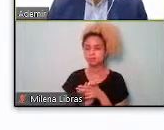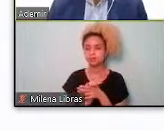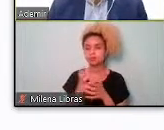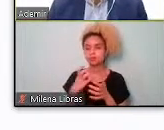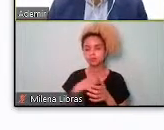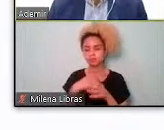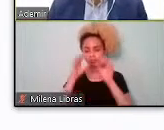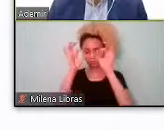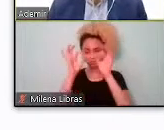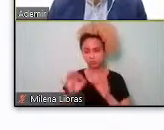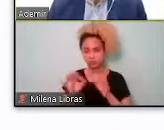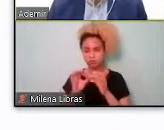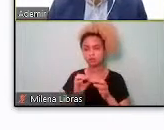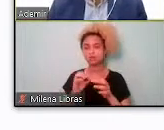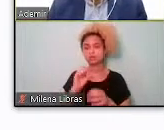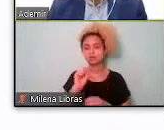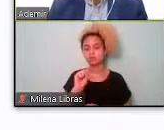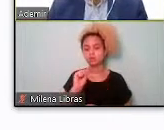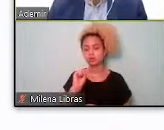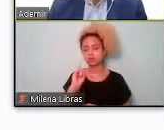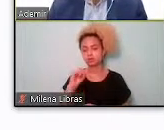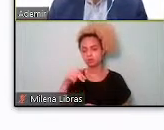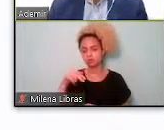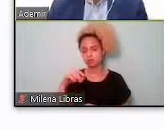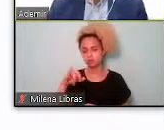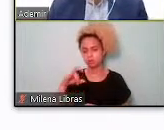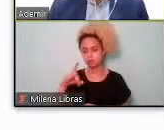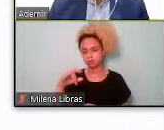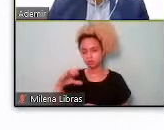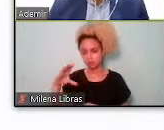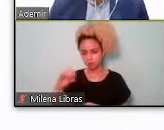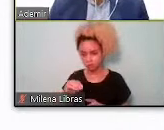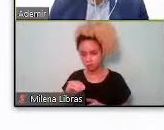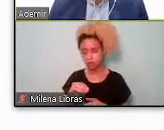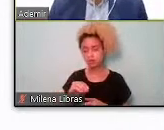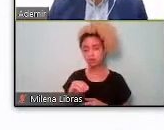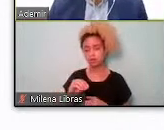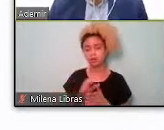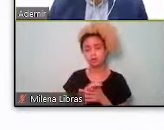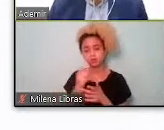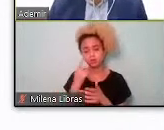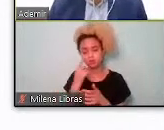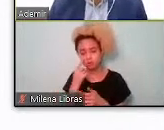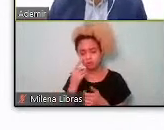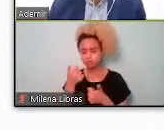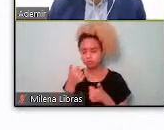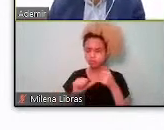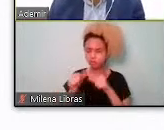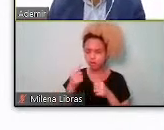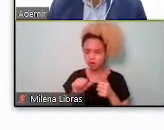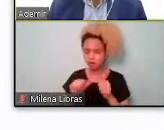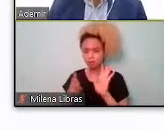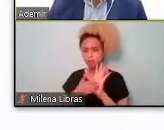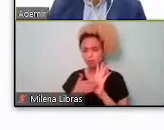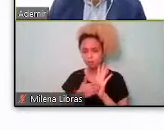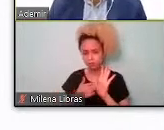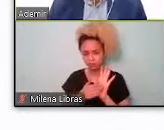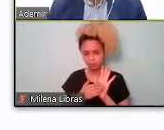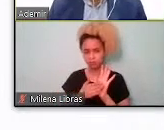formal ao síndico, em comunicado formal, né, que vai tomar conhecimento e analisar a proposta da